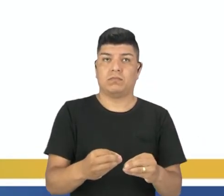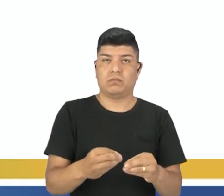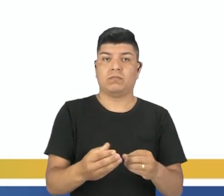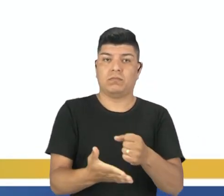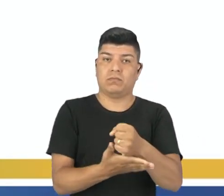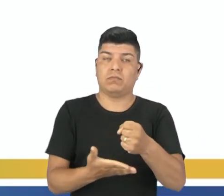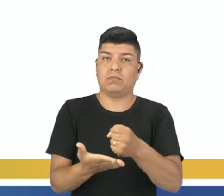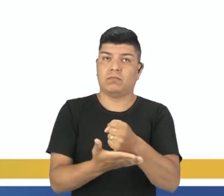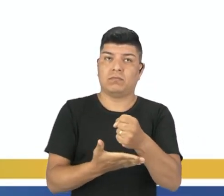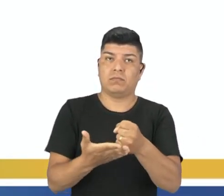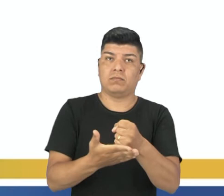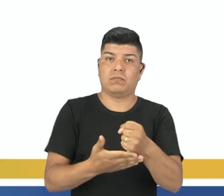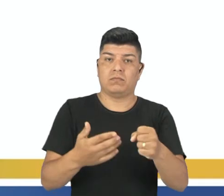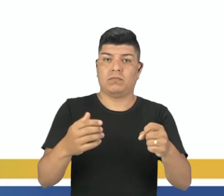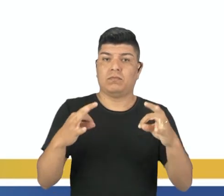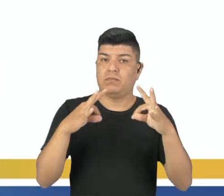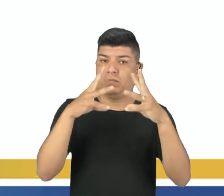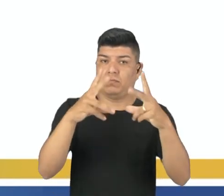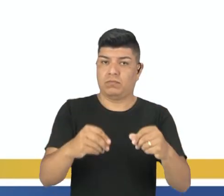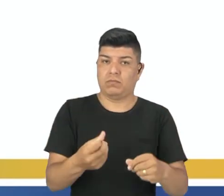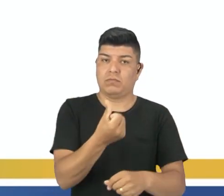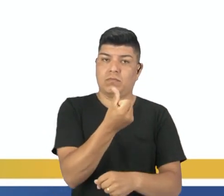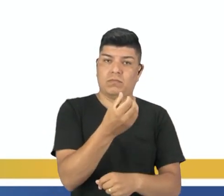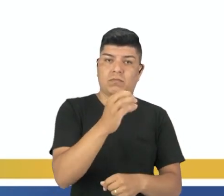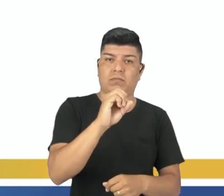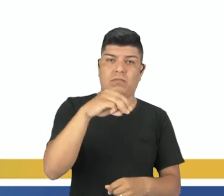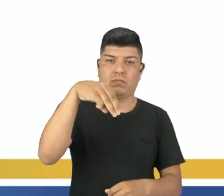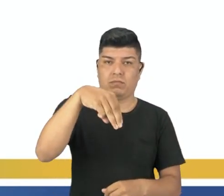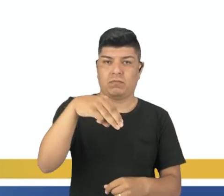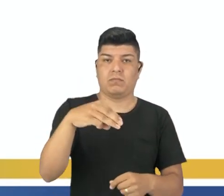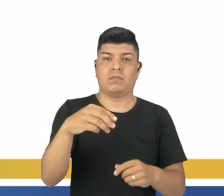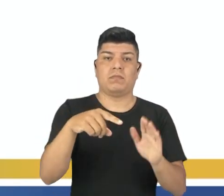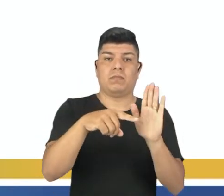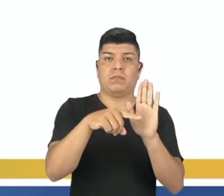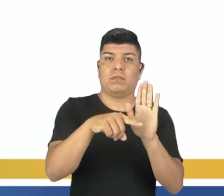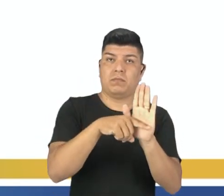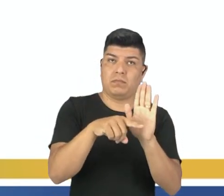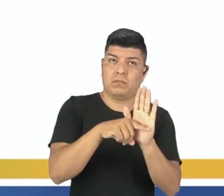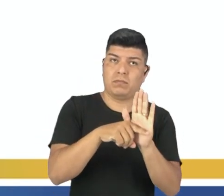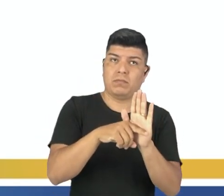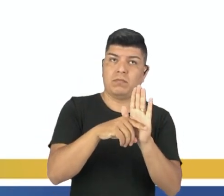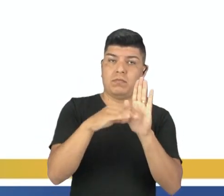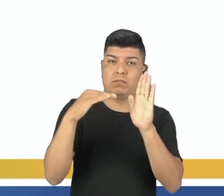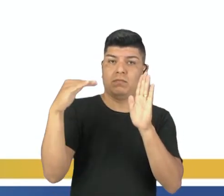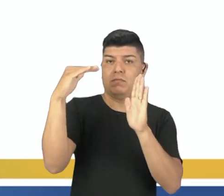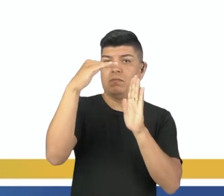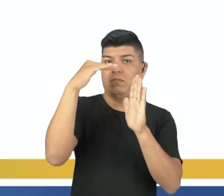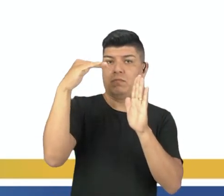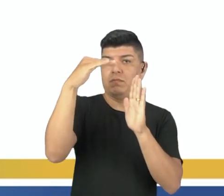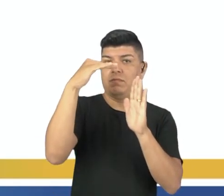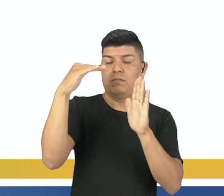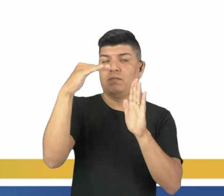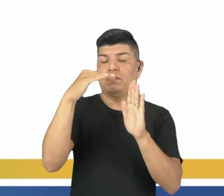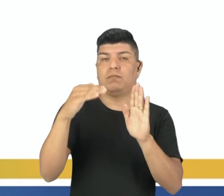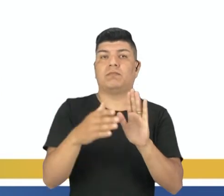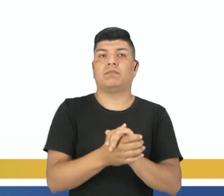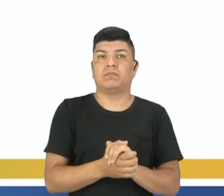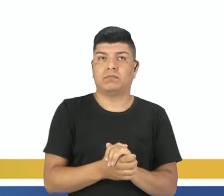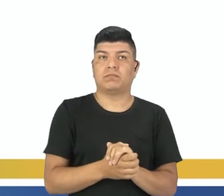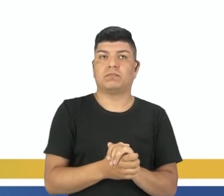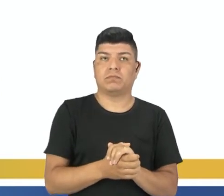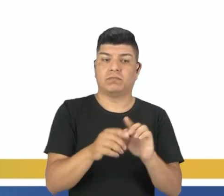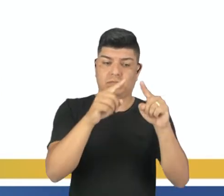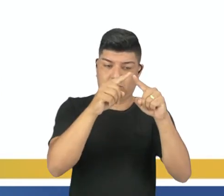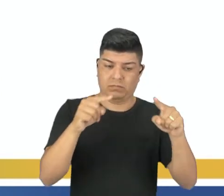que está como base da planta toda que a 60 metros né menos um pedacinho que está lá em cima né que seria a